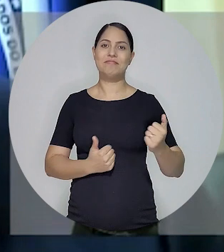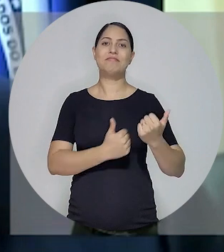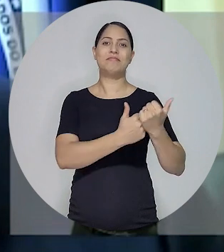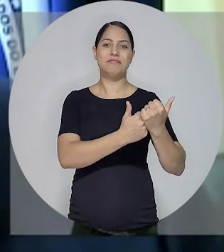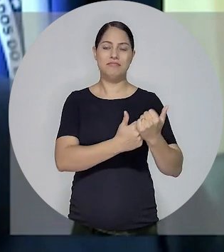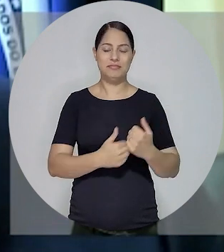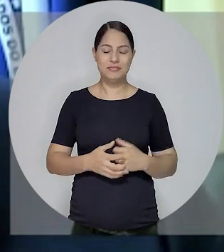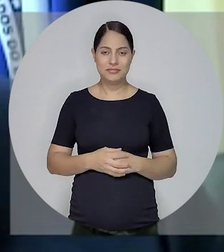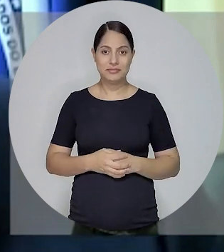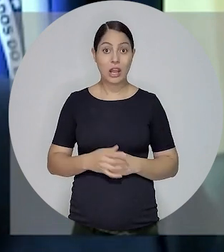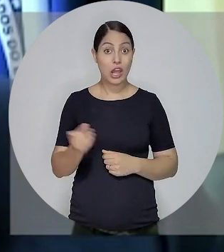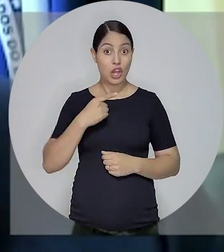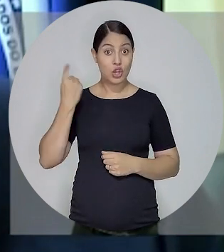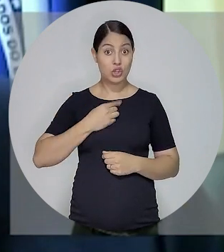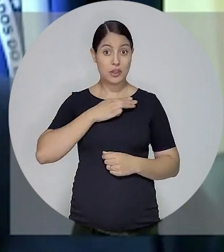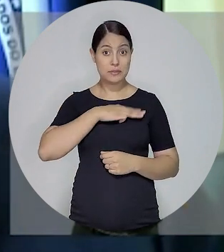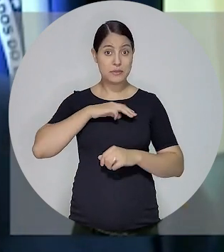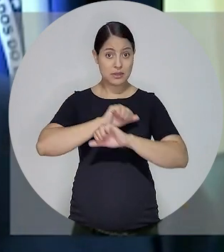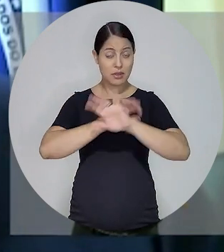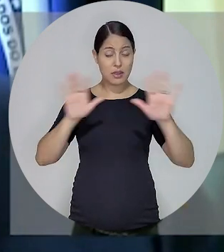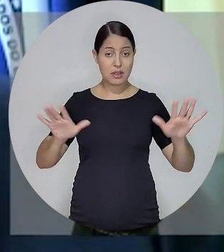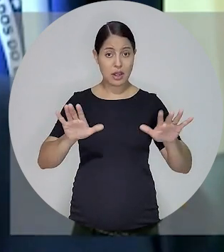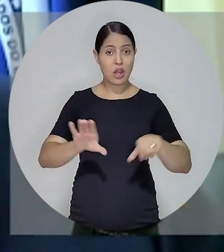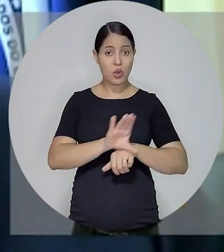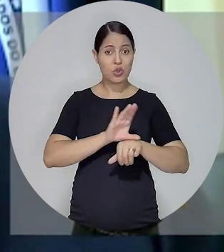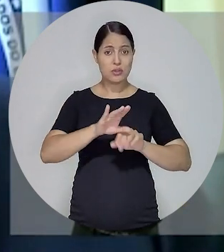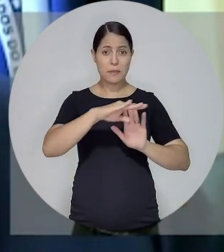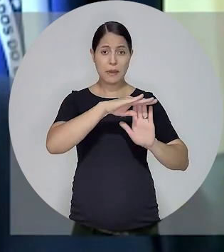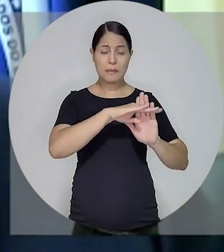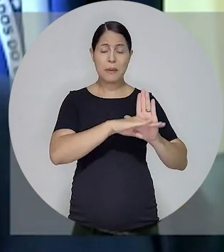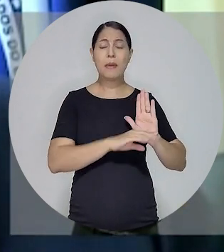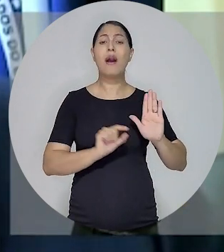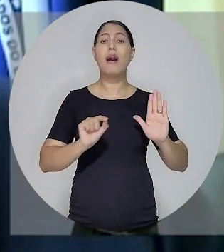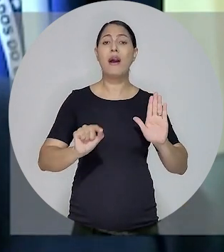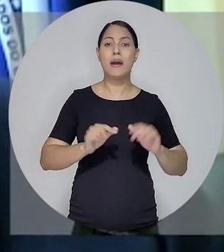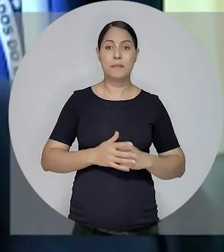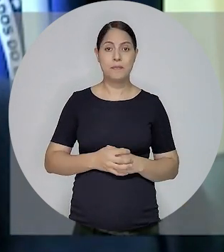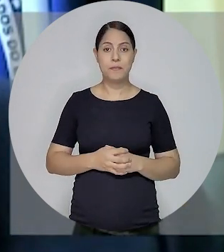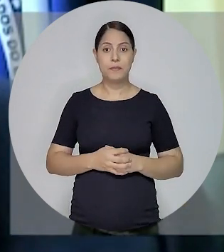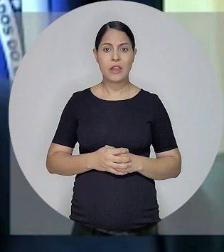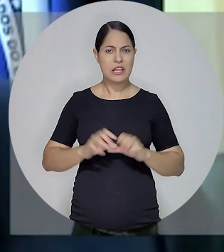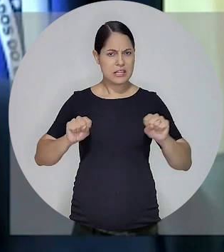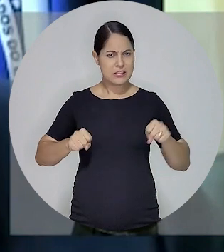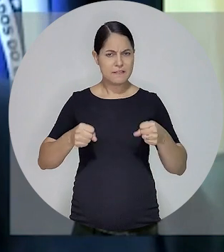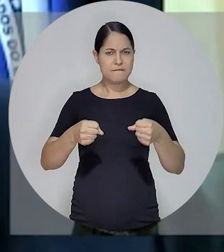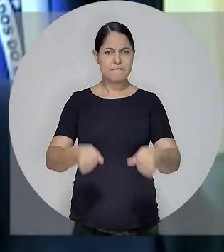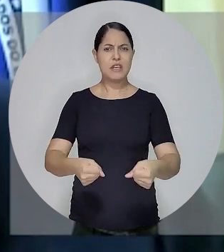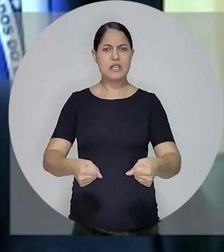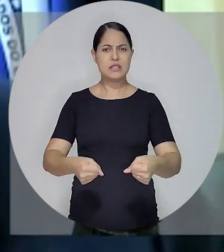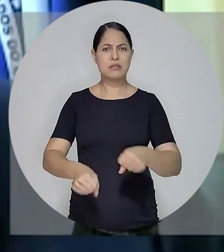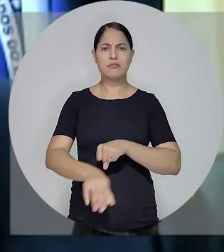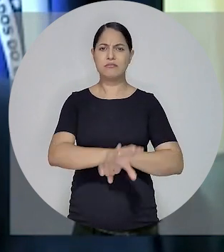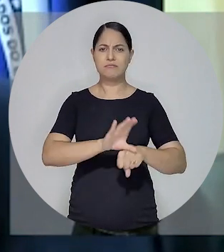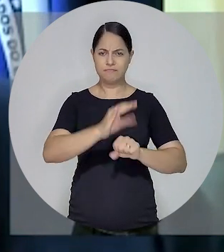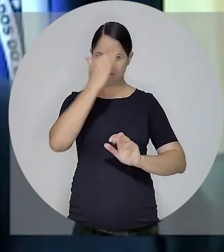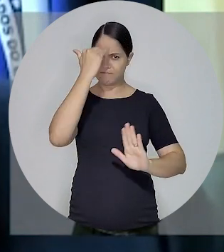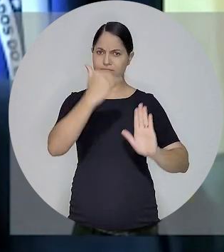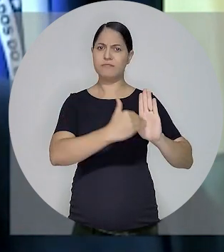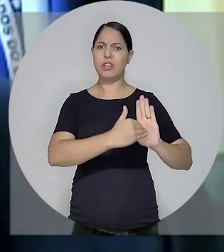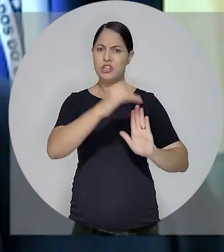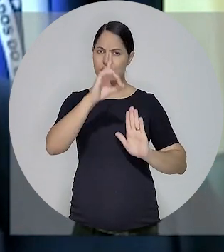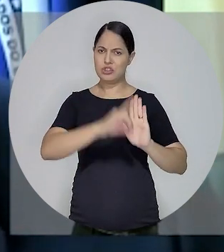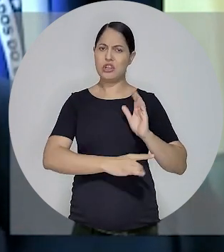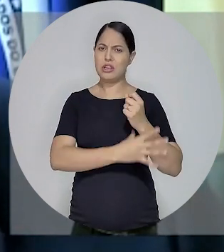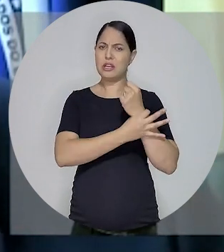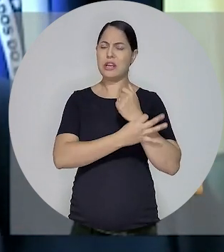do Tribunal Superior Eleitoral. Uma das missões atribuídas pela Constituição à Ordem dos Advogados do Brasil é atuar em defesa da própria